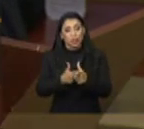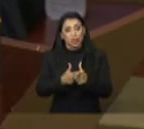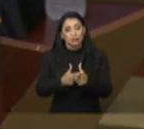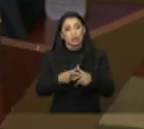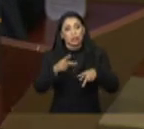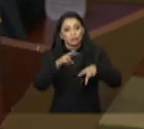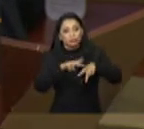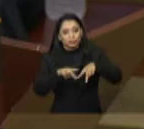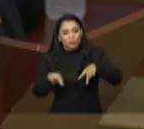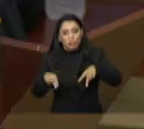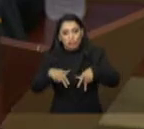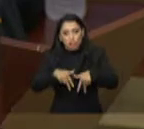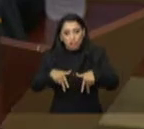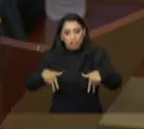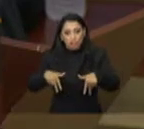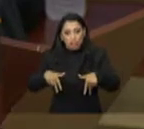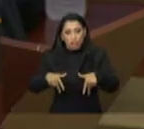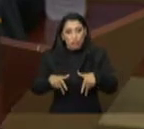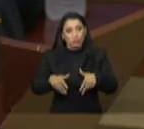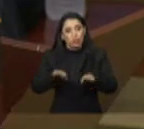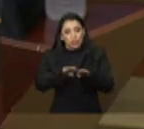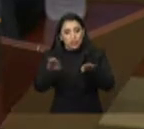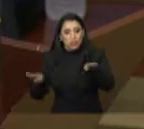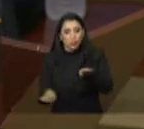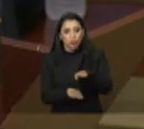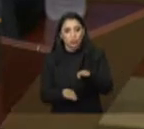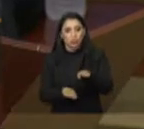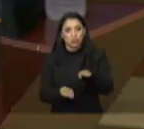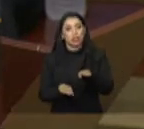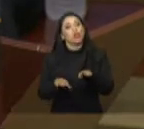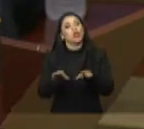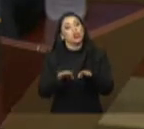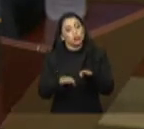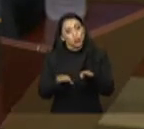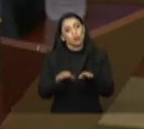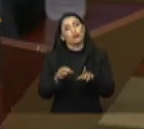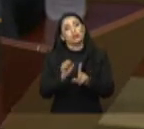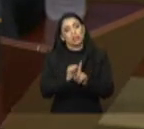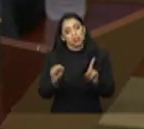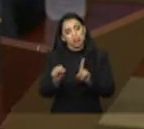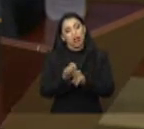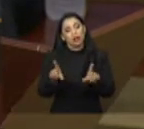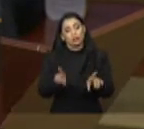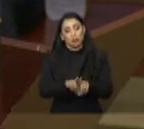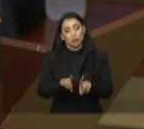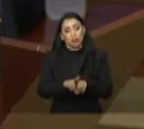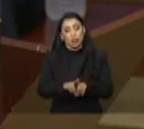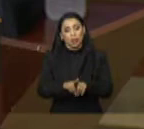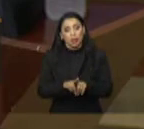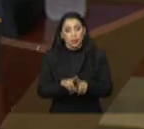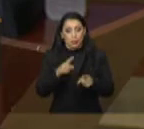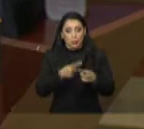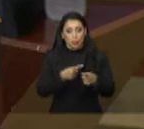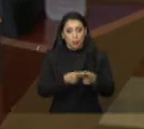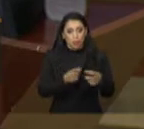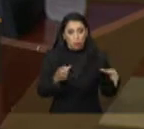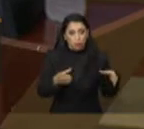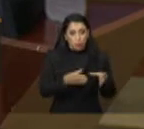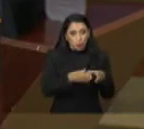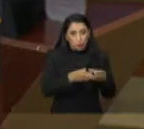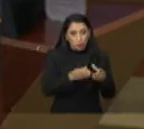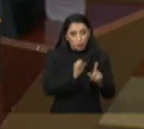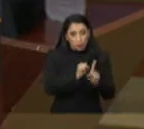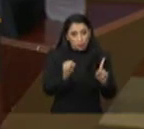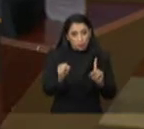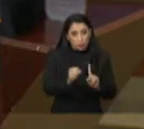diz respeito à própria desigualdade social uma vez que a parcela da população com menos recursos financeiros é a